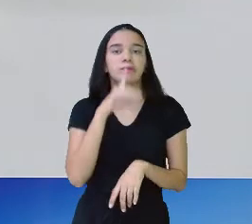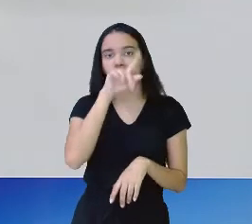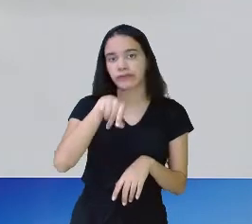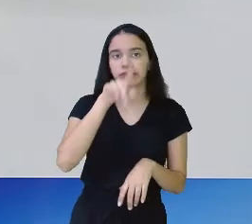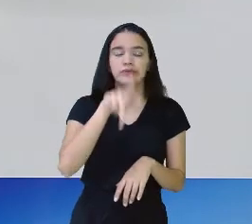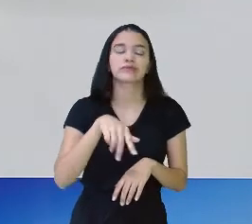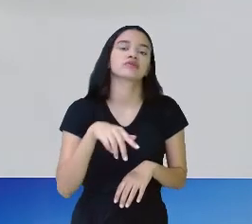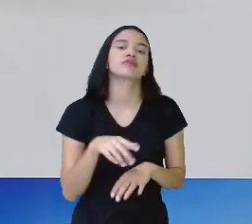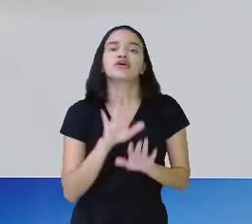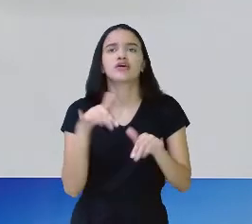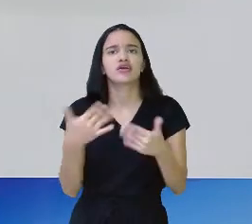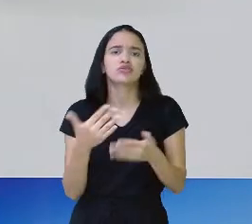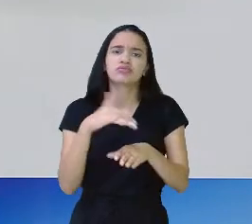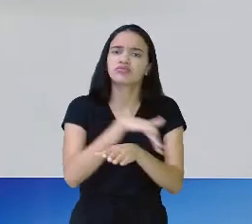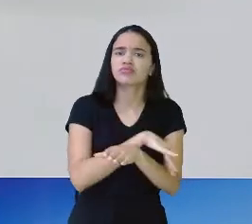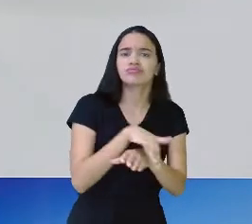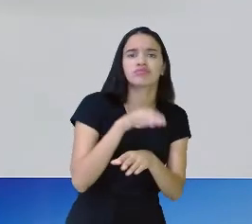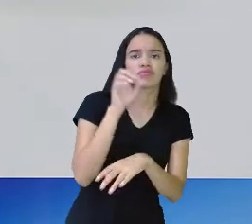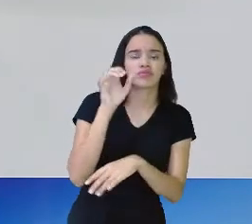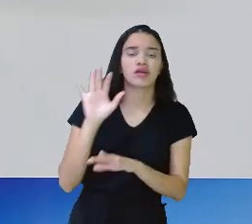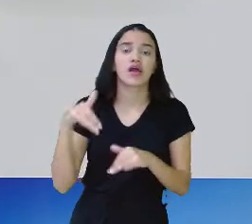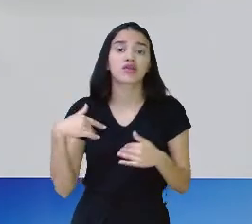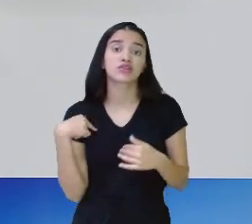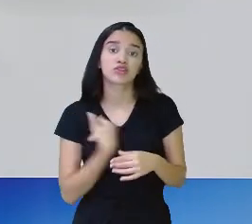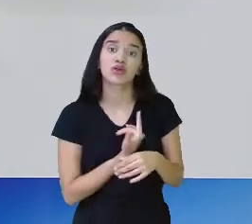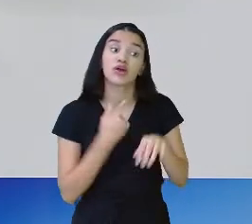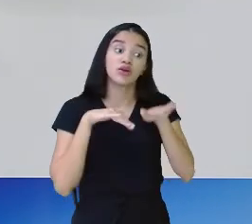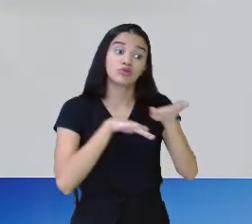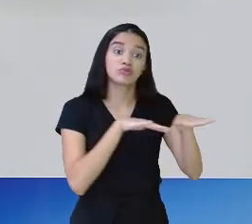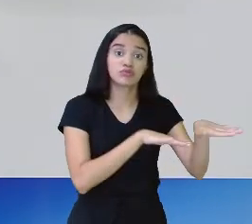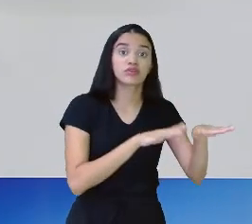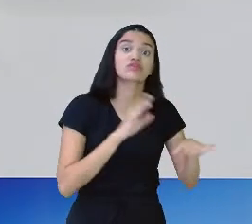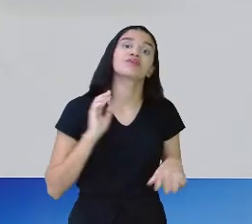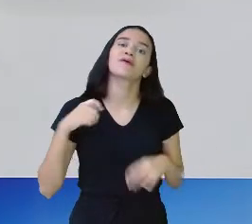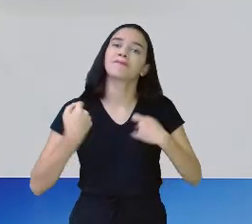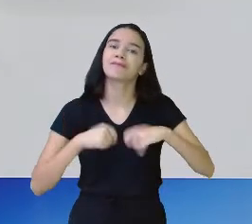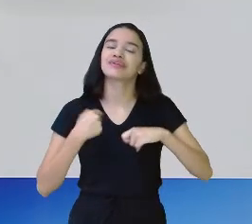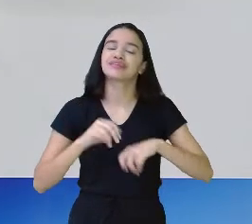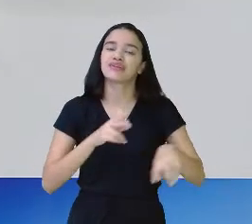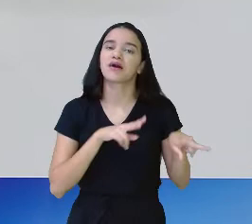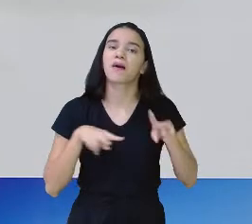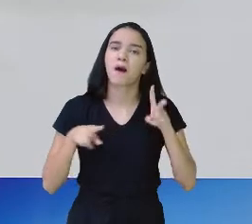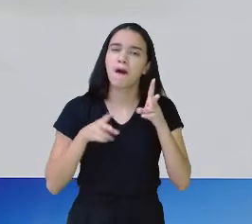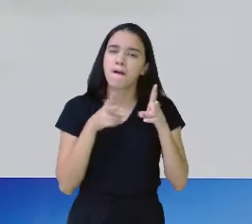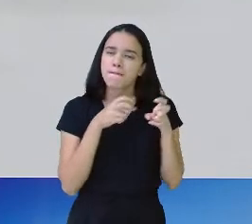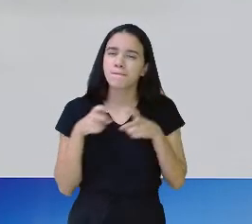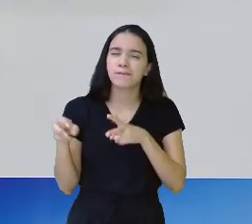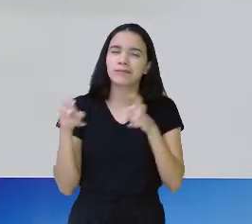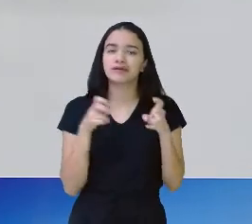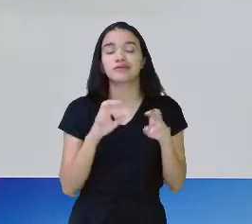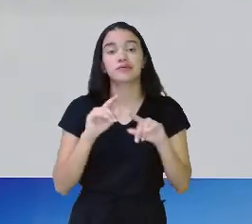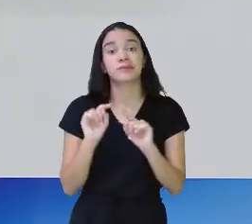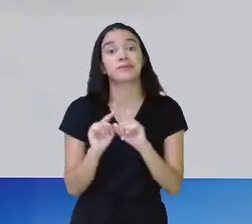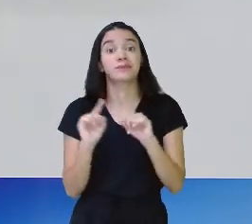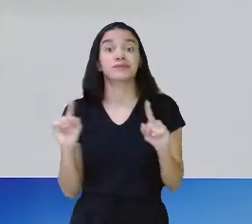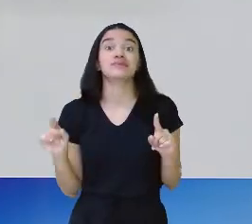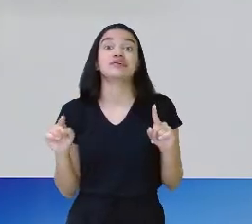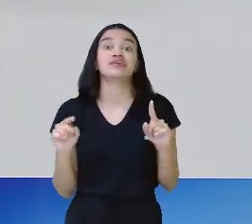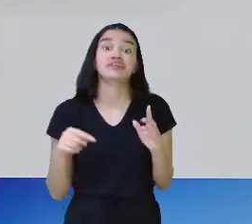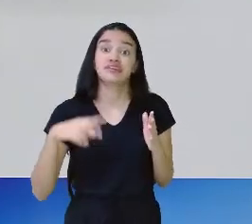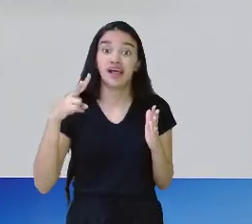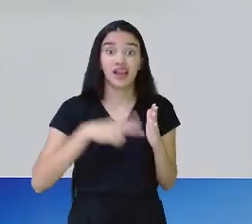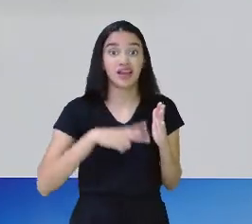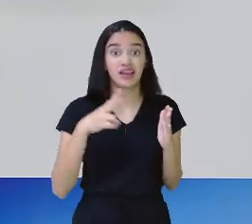pedestre ou motorista, a gente precisa observar esses sinais. Mas na leitura, a gente tem